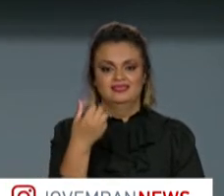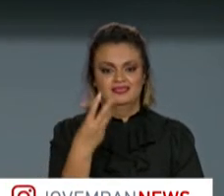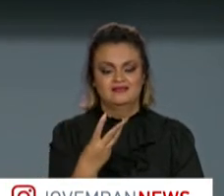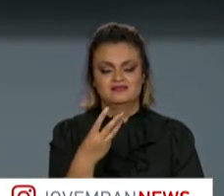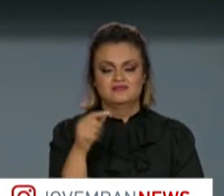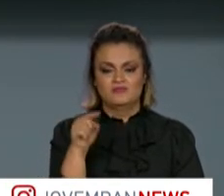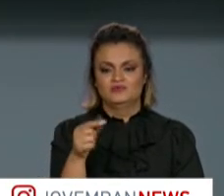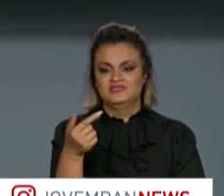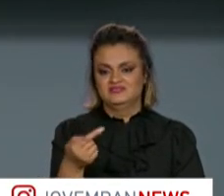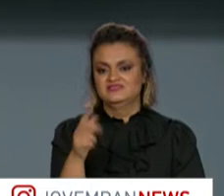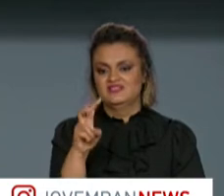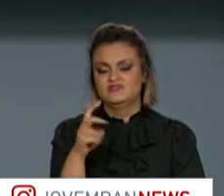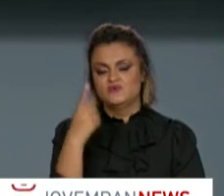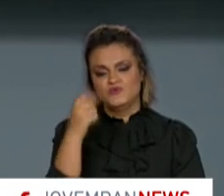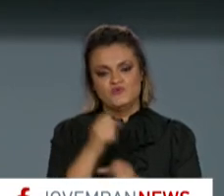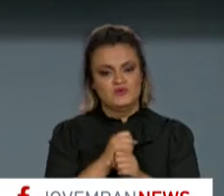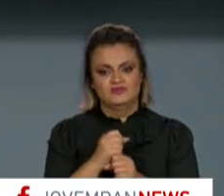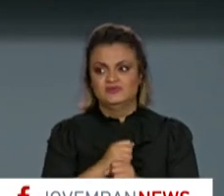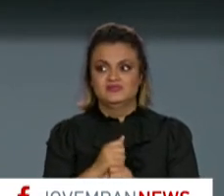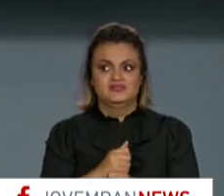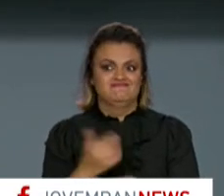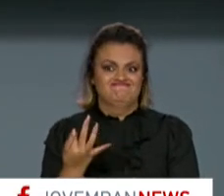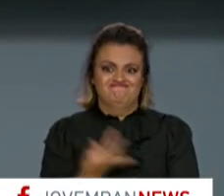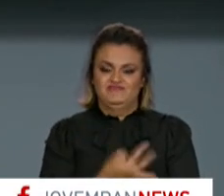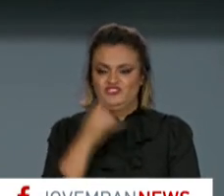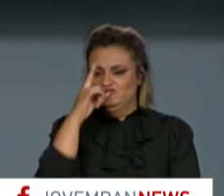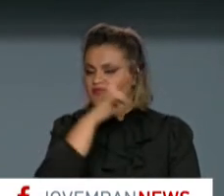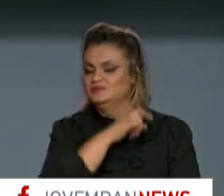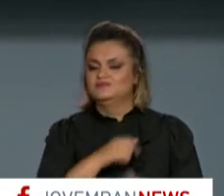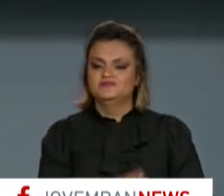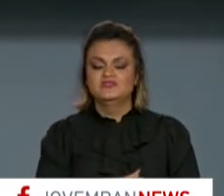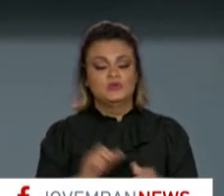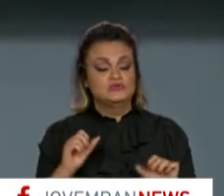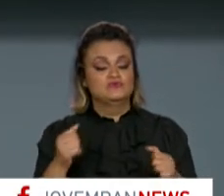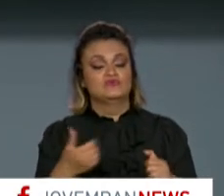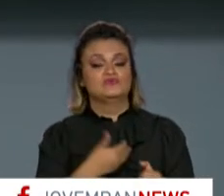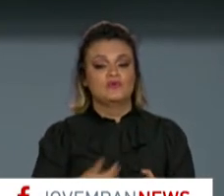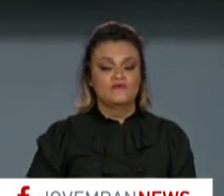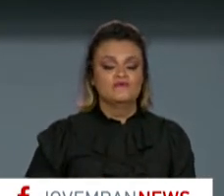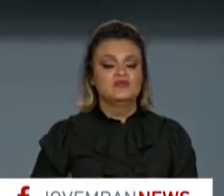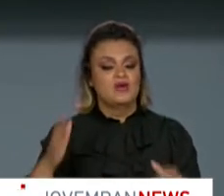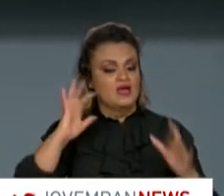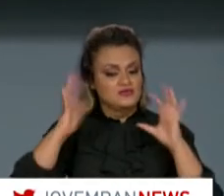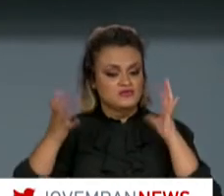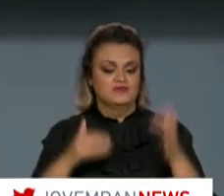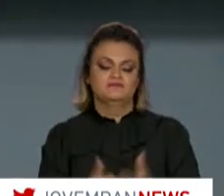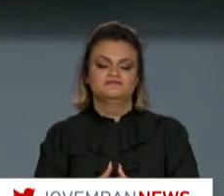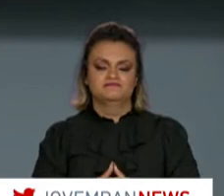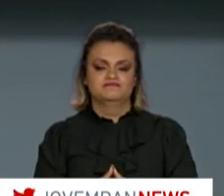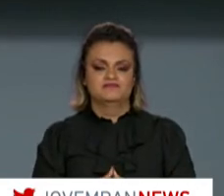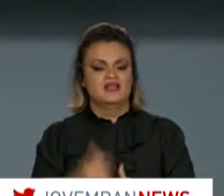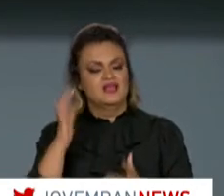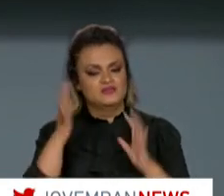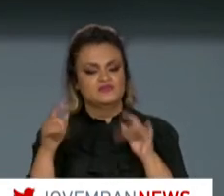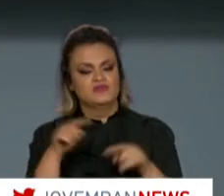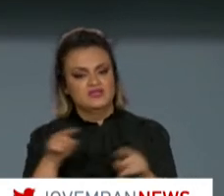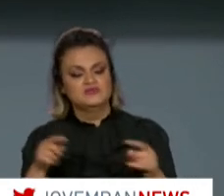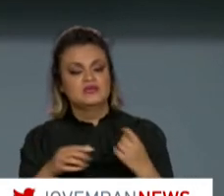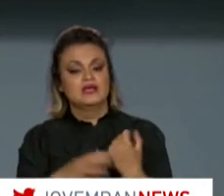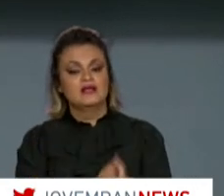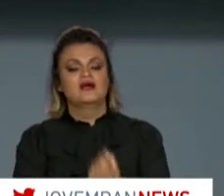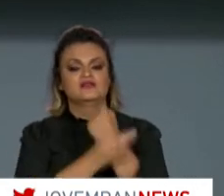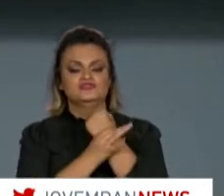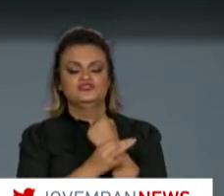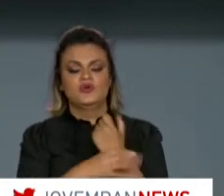ano. Então, isso é insustentável. Então, o esforço do governo é buscar essa sustentabilidade e